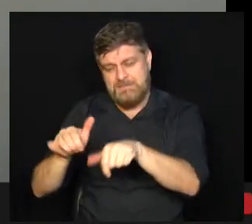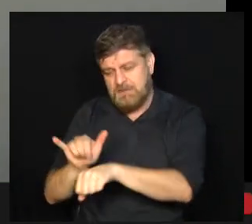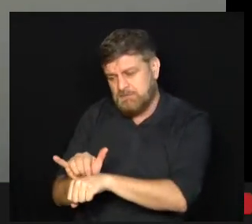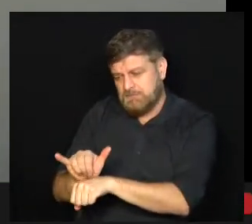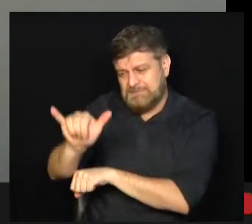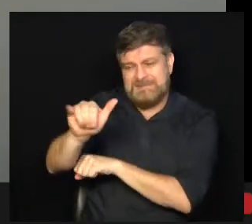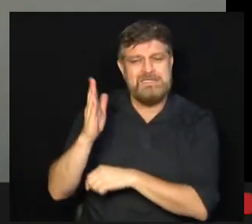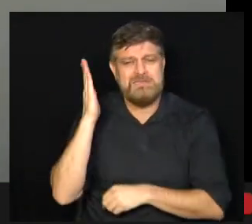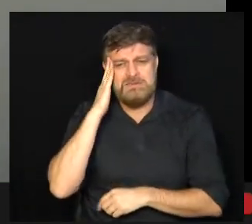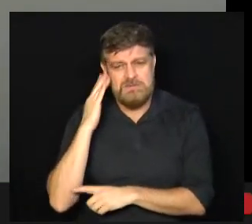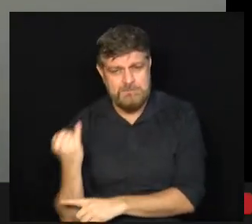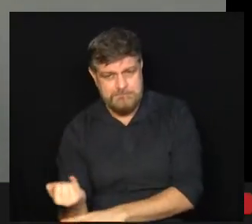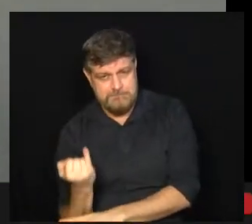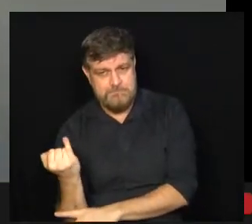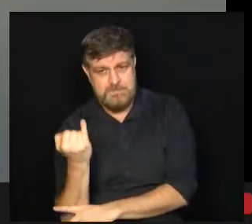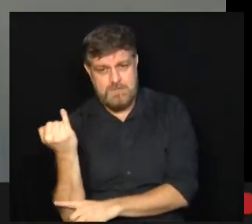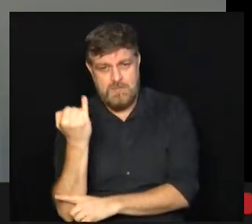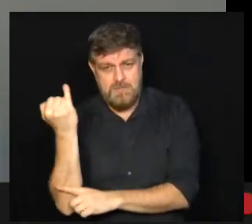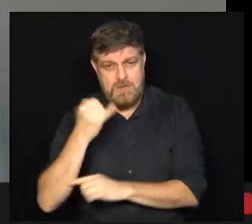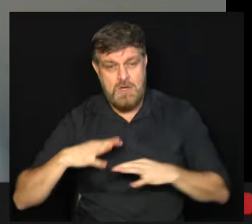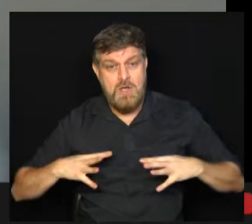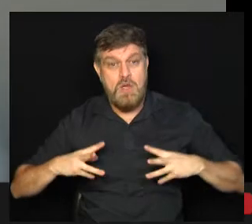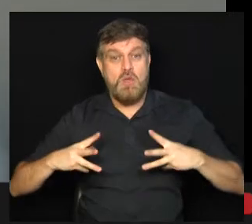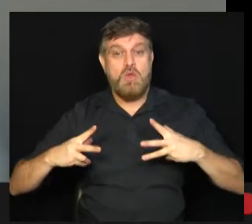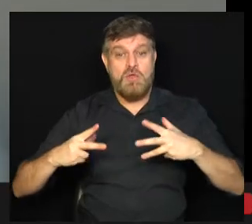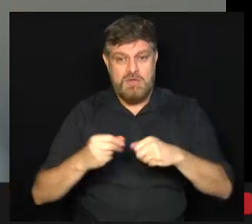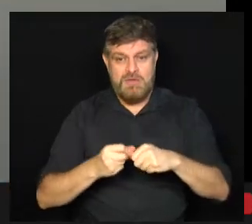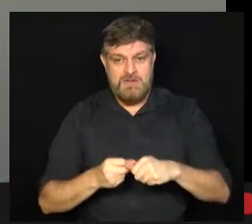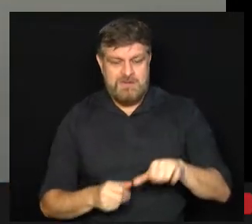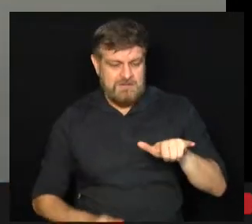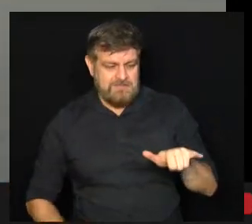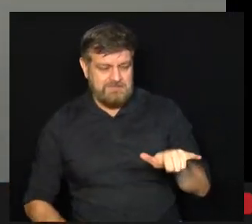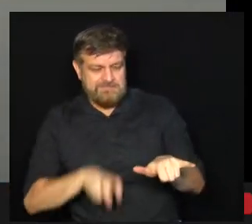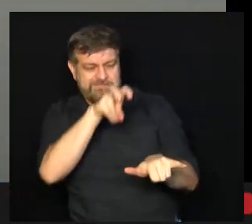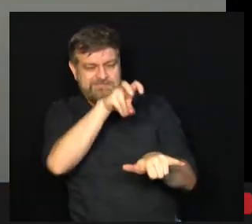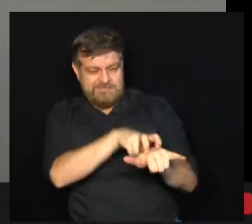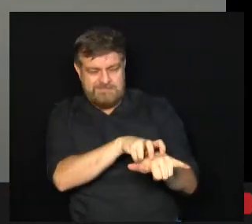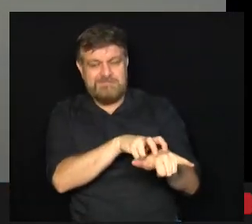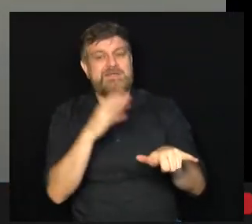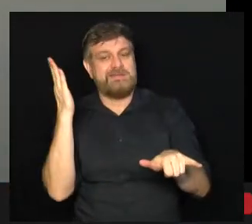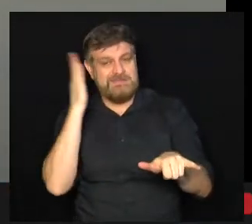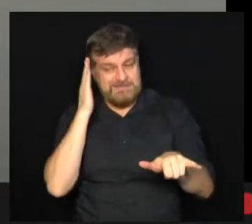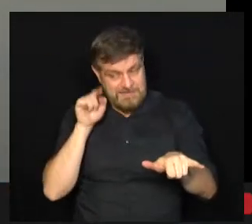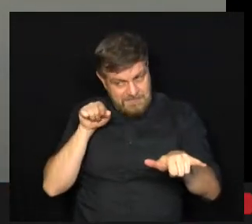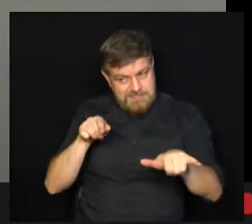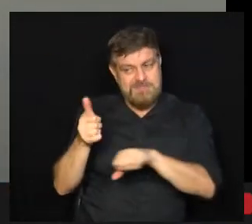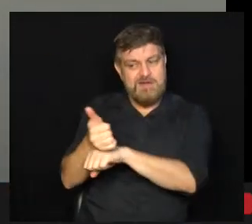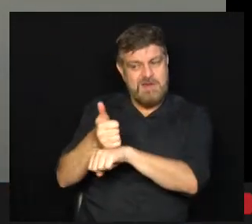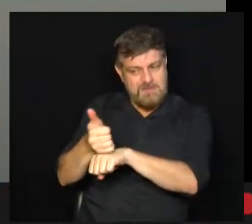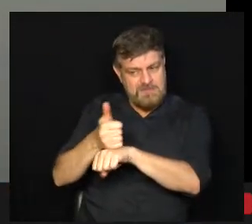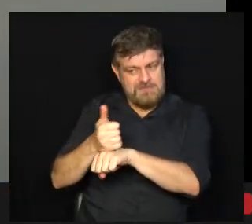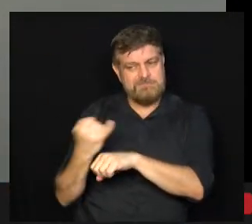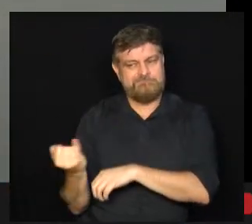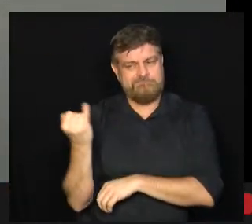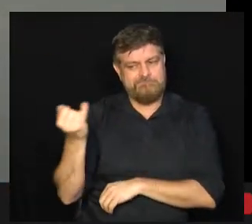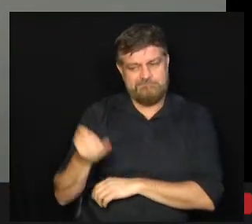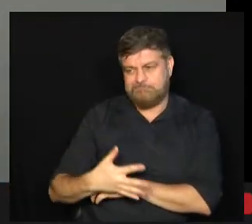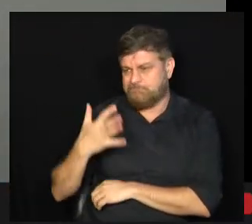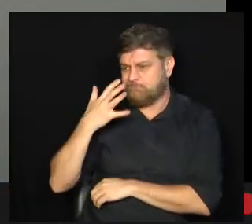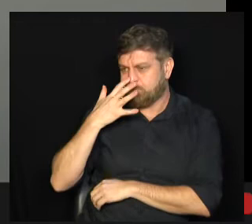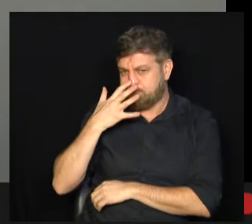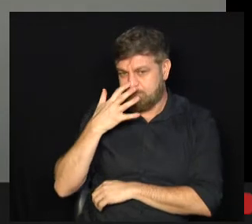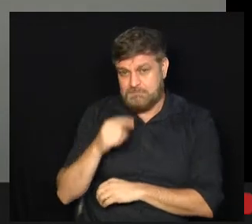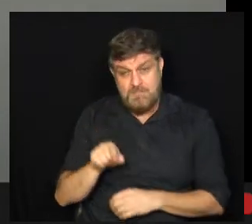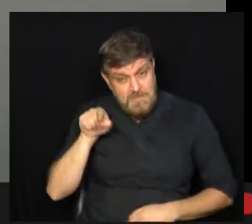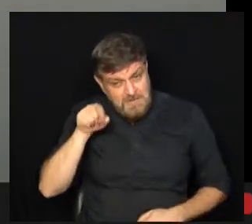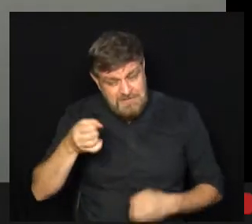da importância. Eu acho que todo mundo que entra no voo é impossível não saber da importância e não ter admiração por vocês. E como você disse,